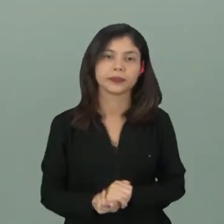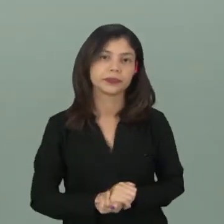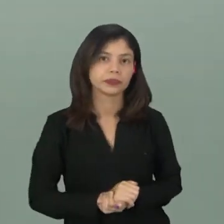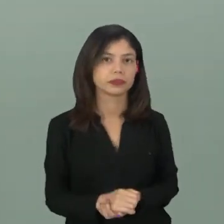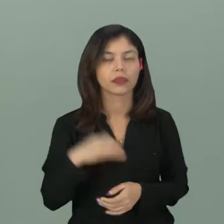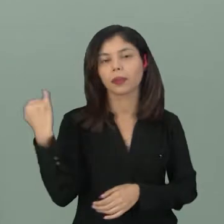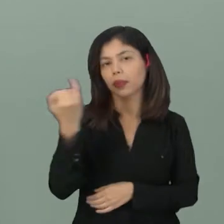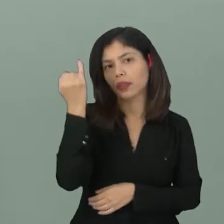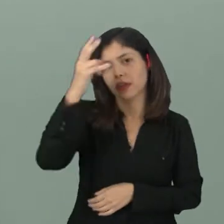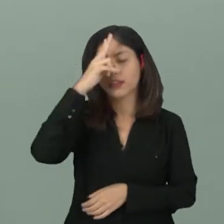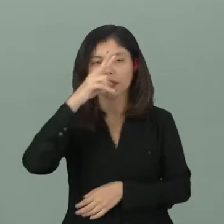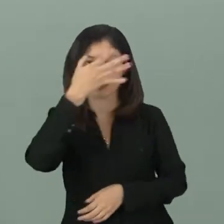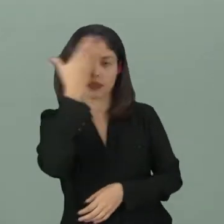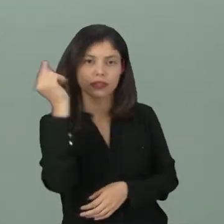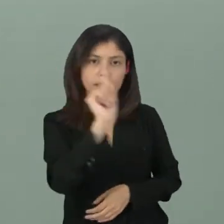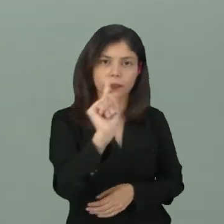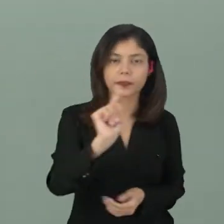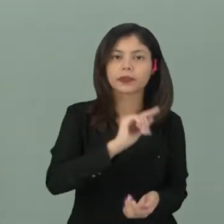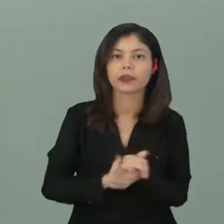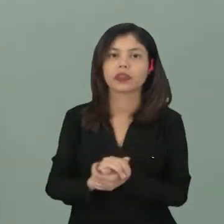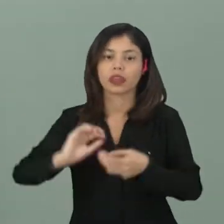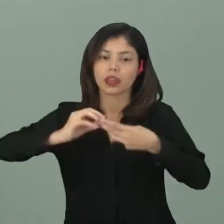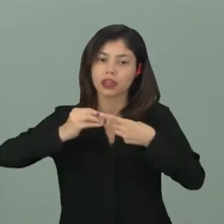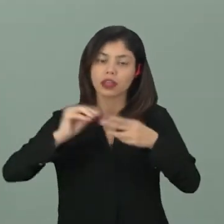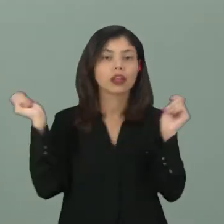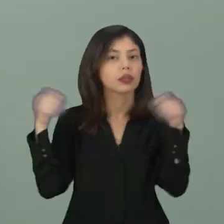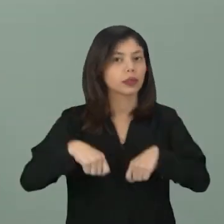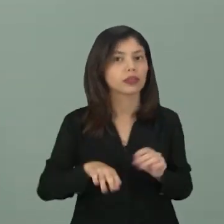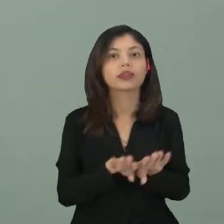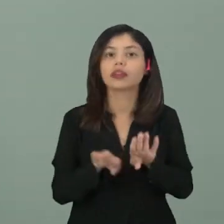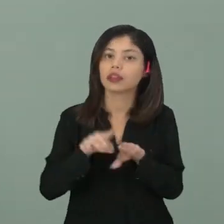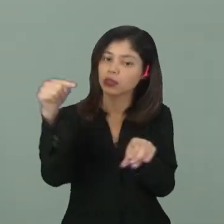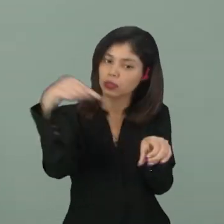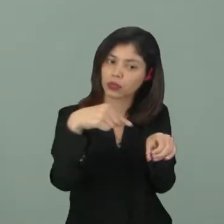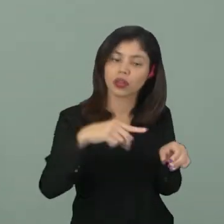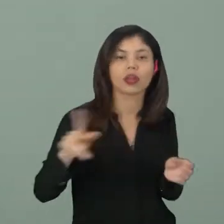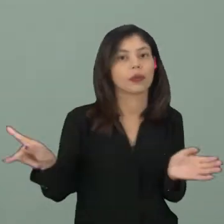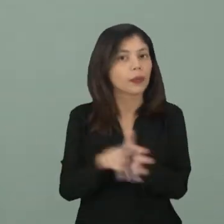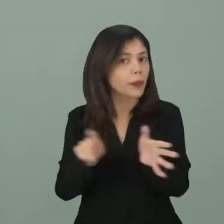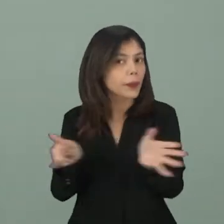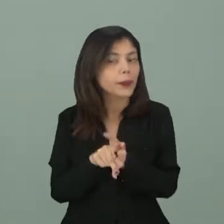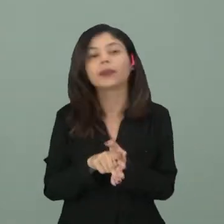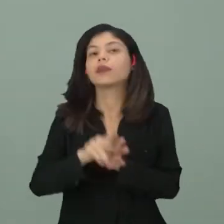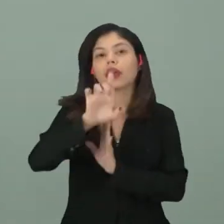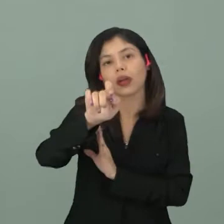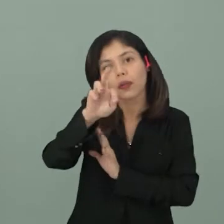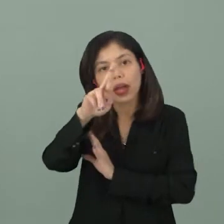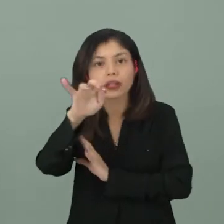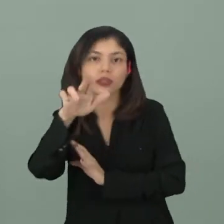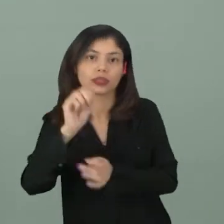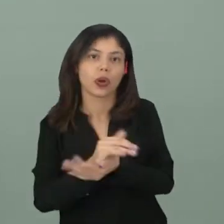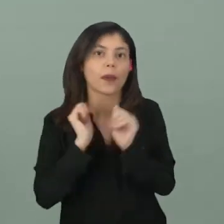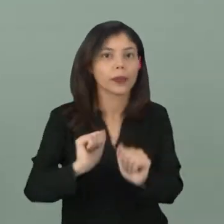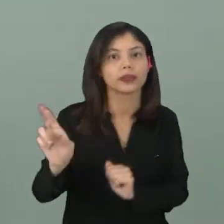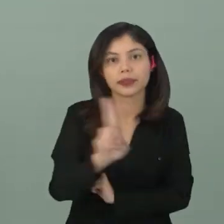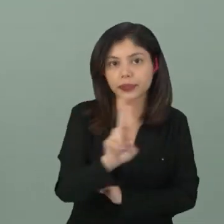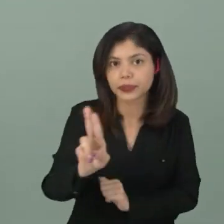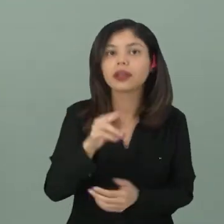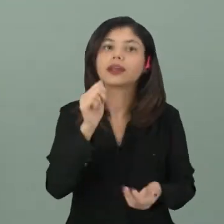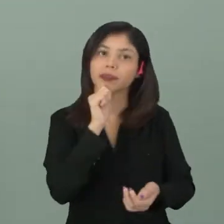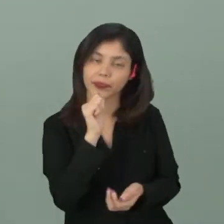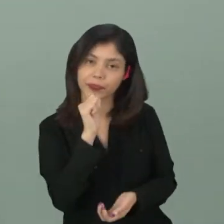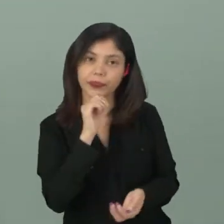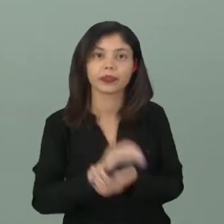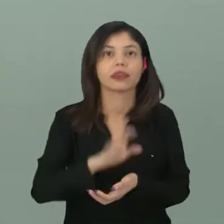Então é importante a gente não esquecer que célula que possui núcleo é uma célula do tipo eucarionte, ou pode ser chamada ainda de